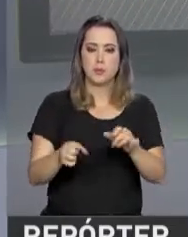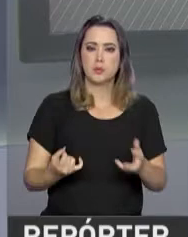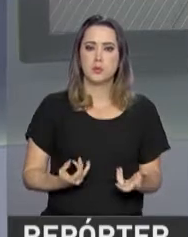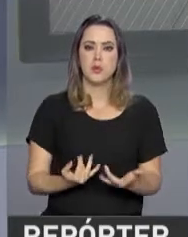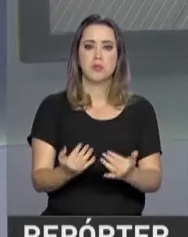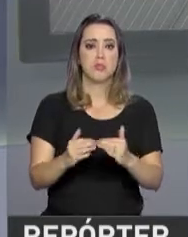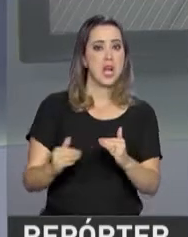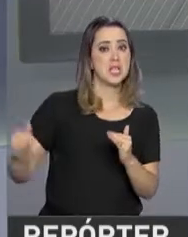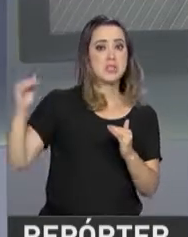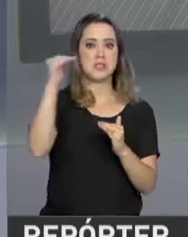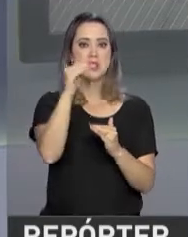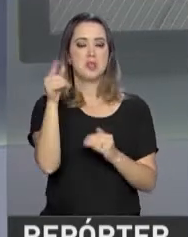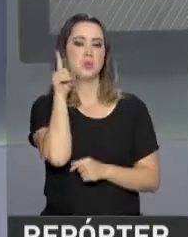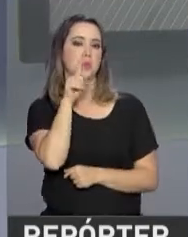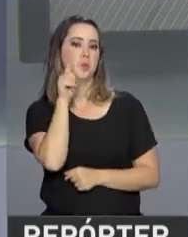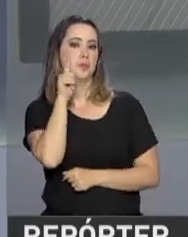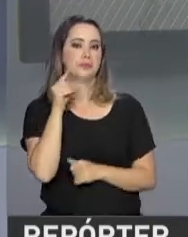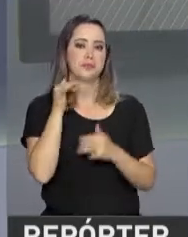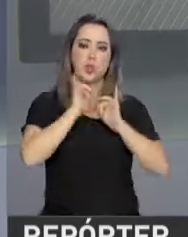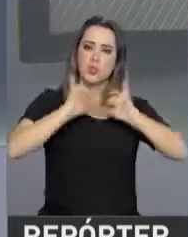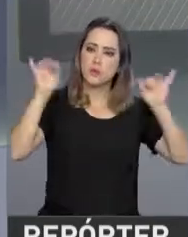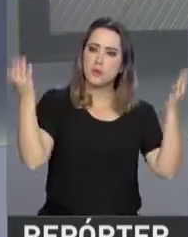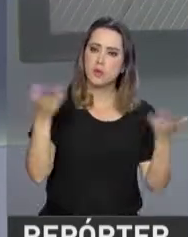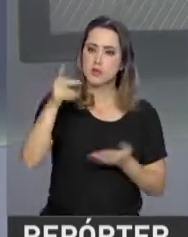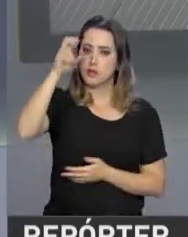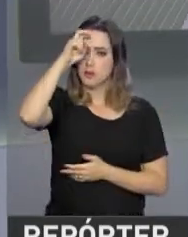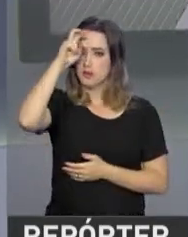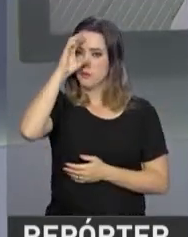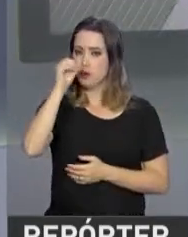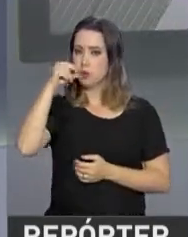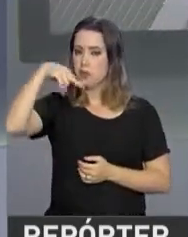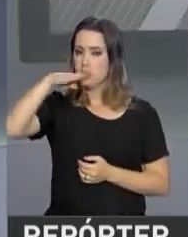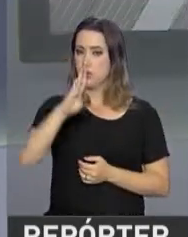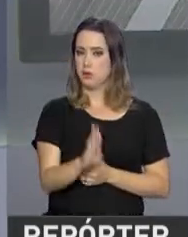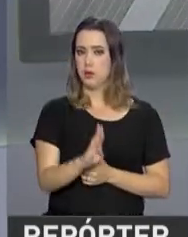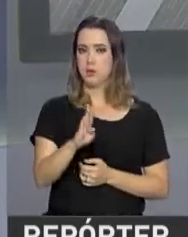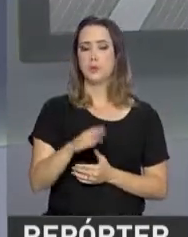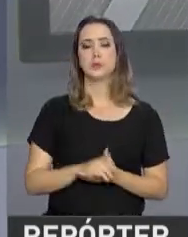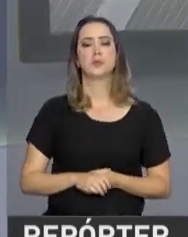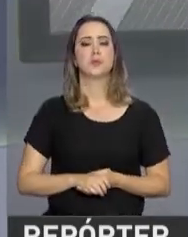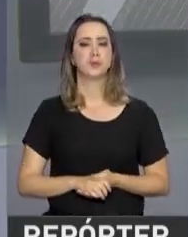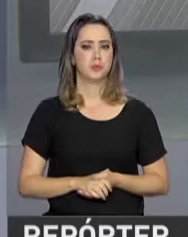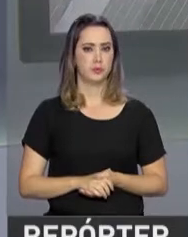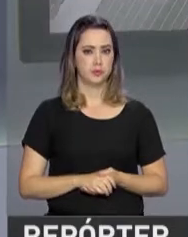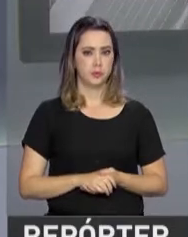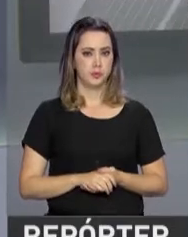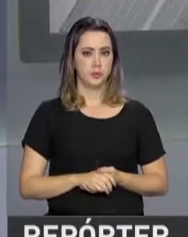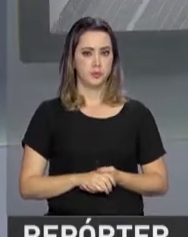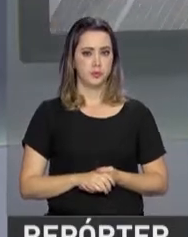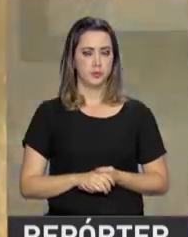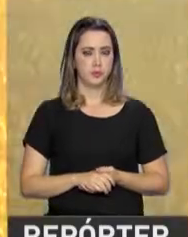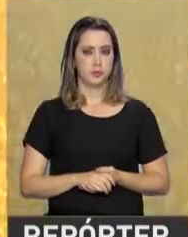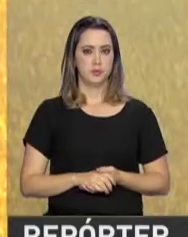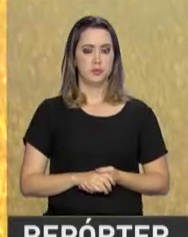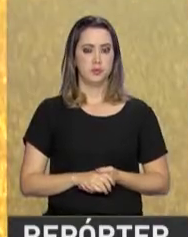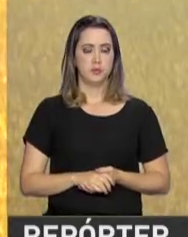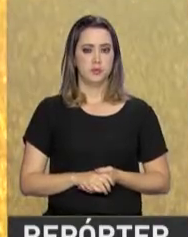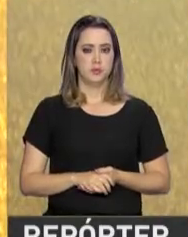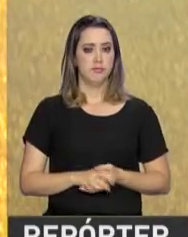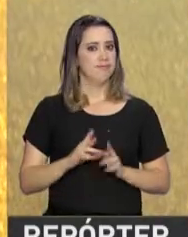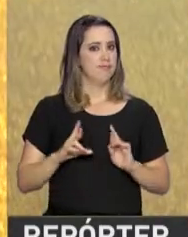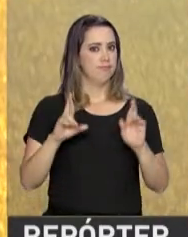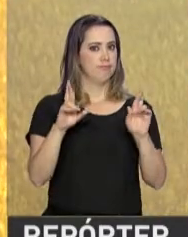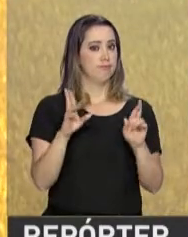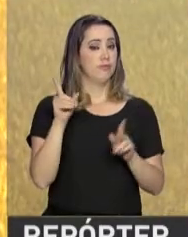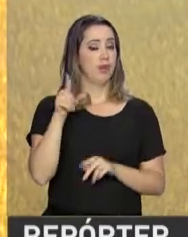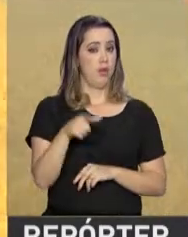Os dados sobre a colheita foram divulgados nesta quinta-feira pela Conab, a Companhia Nacional de Abastecimento. A previsão